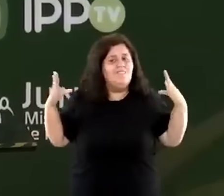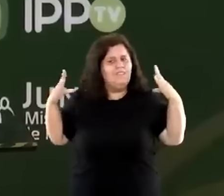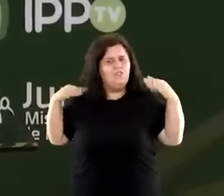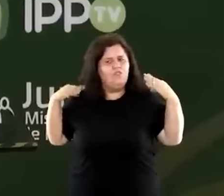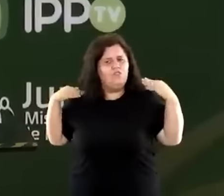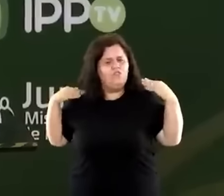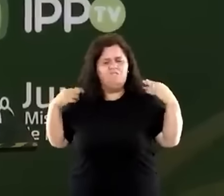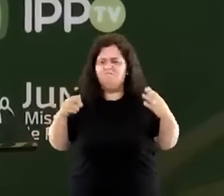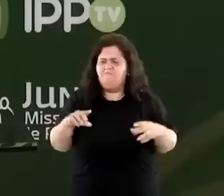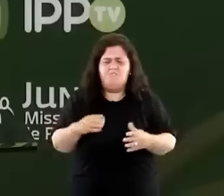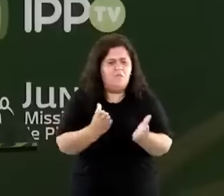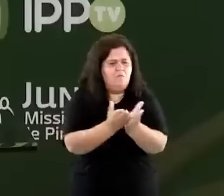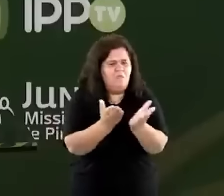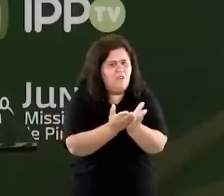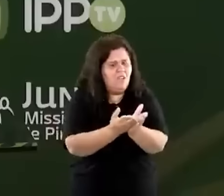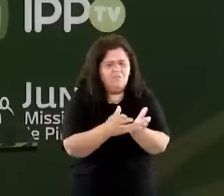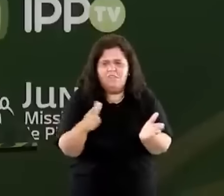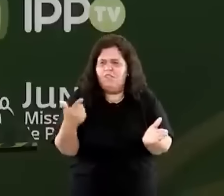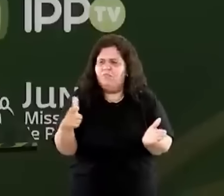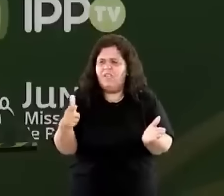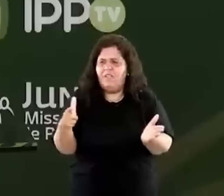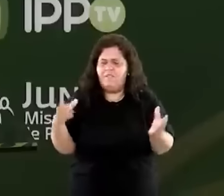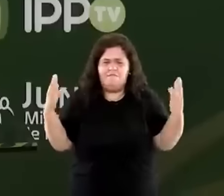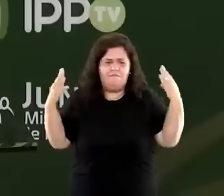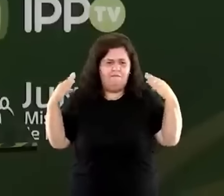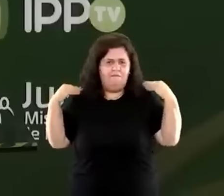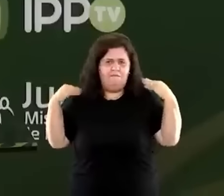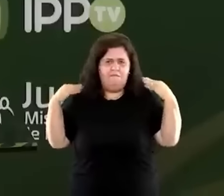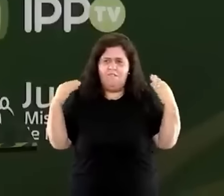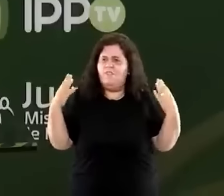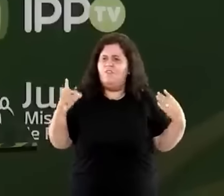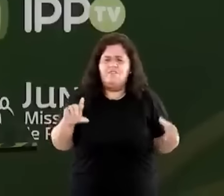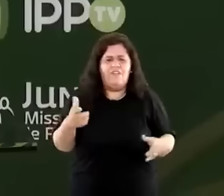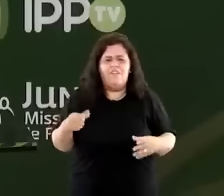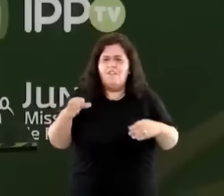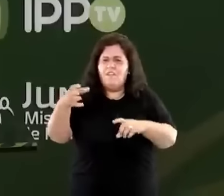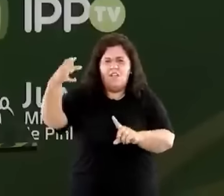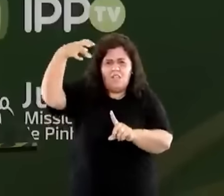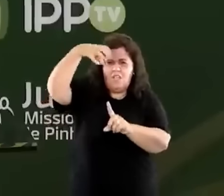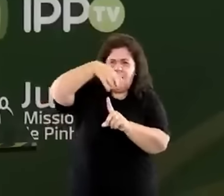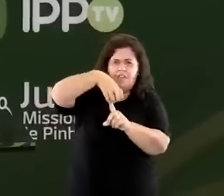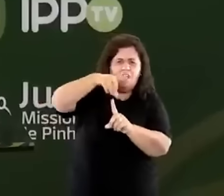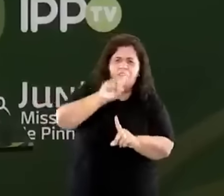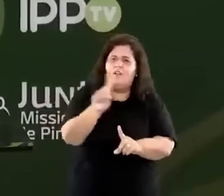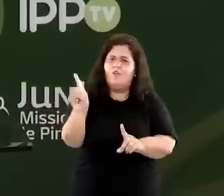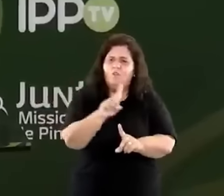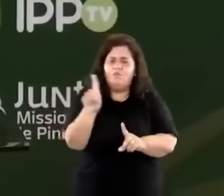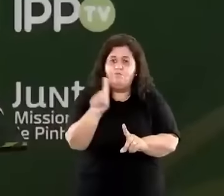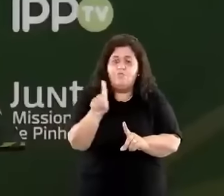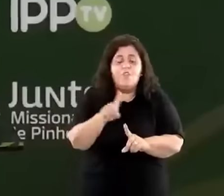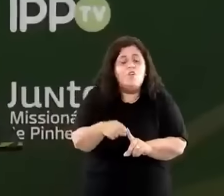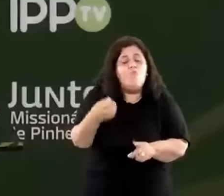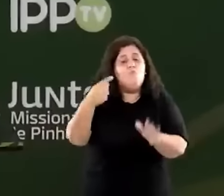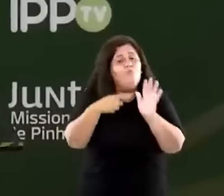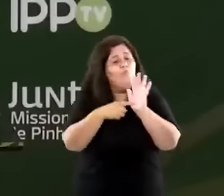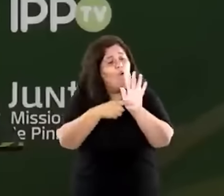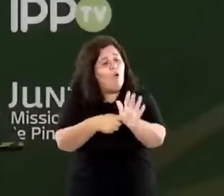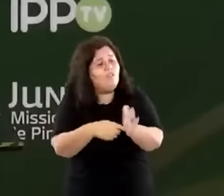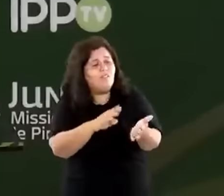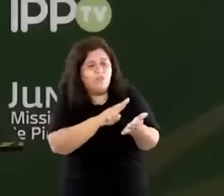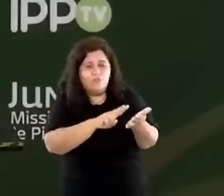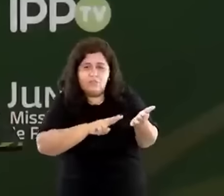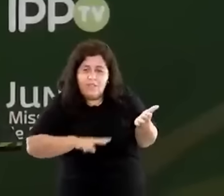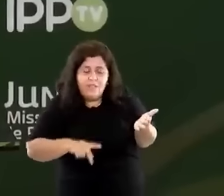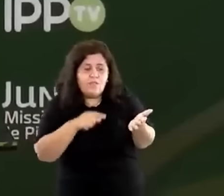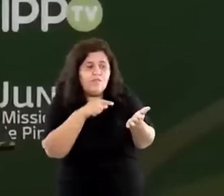reinar segundo por causa das vestes brancas que são o símbolo da justiça de Deus a justificação de Deus das vestes alvas dos